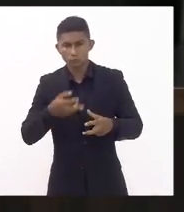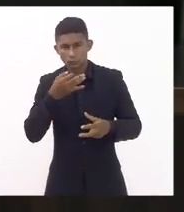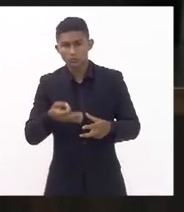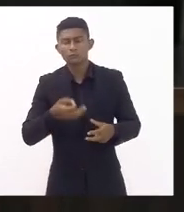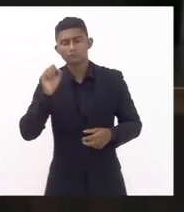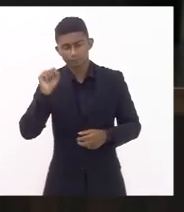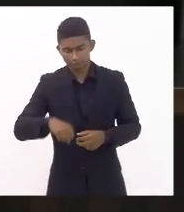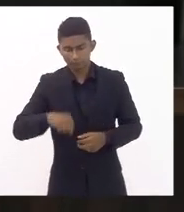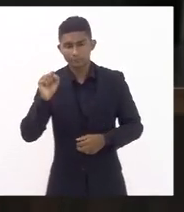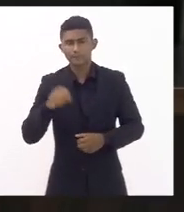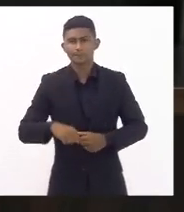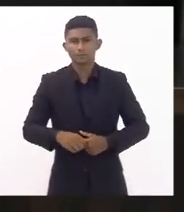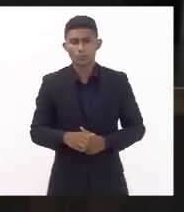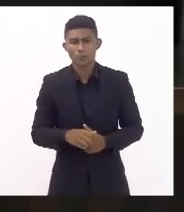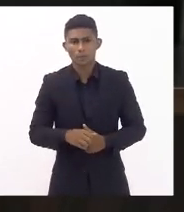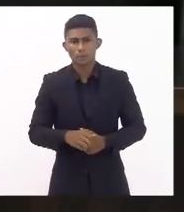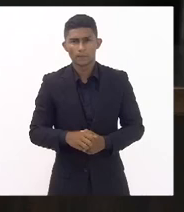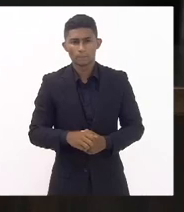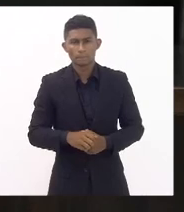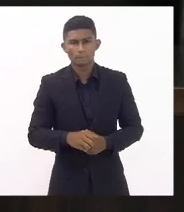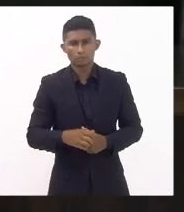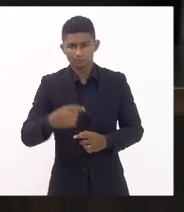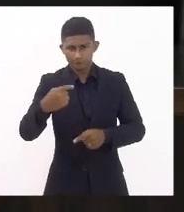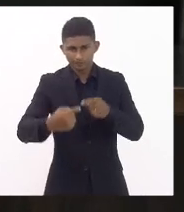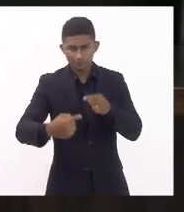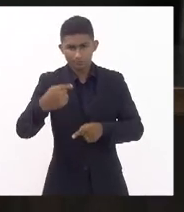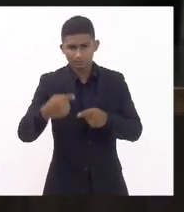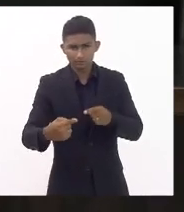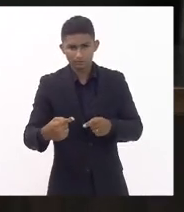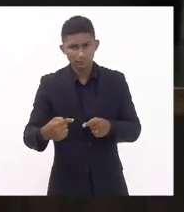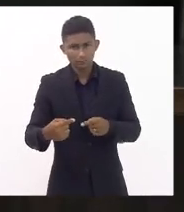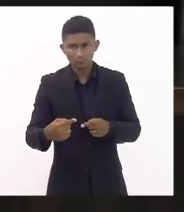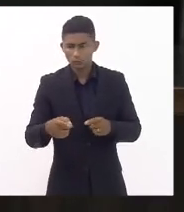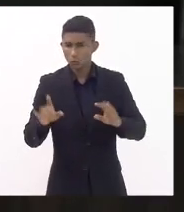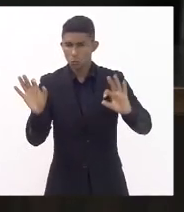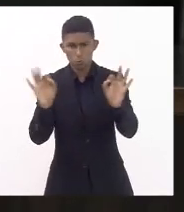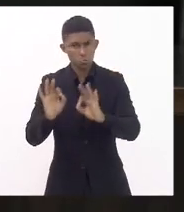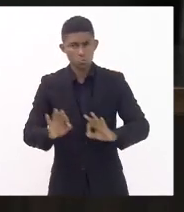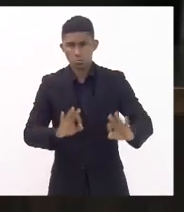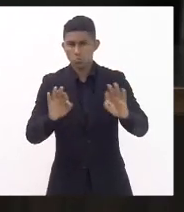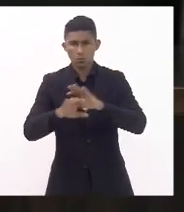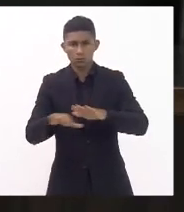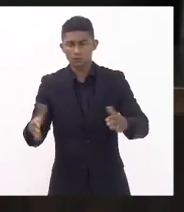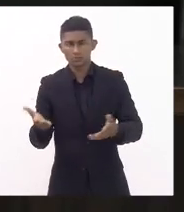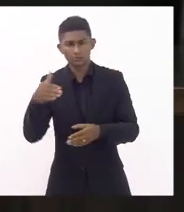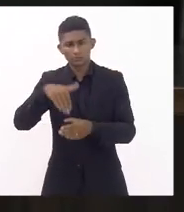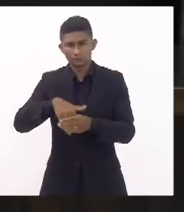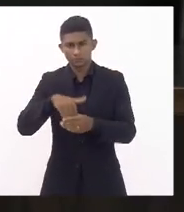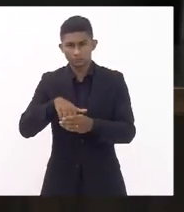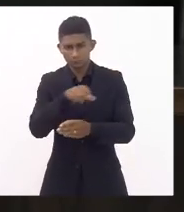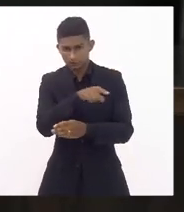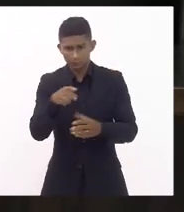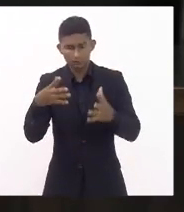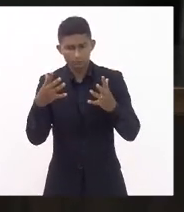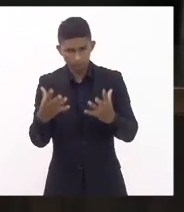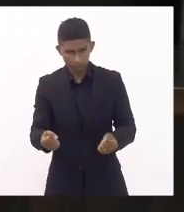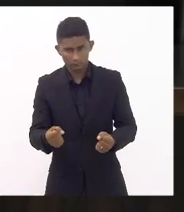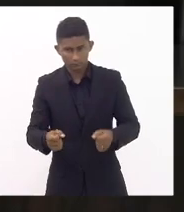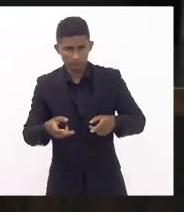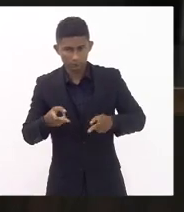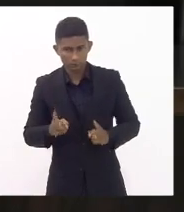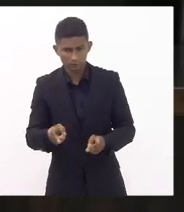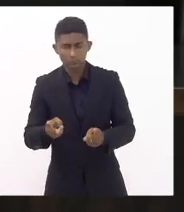relator, deputado Sérgio Fernandes. Em discussão, havendo quem queira discutir, encerra a discussão. Em votação, se os que aprovam permaneçam como